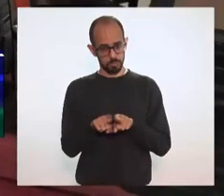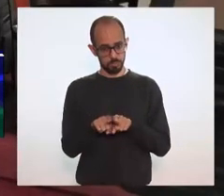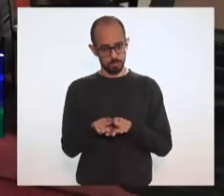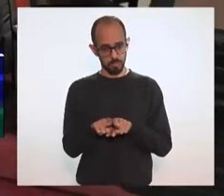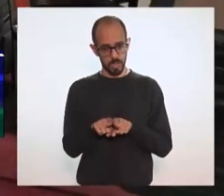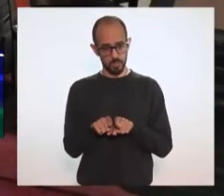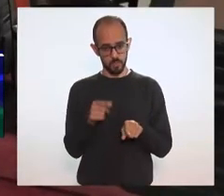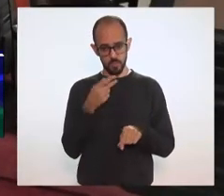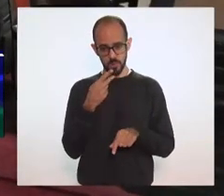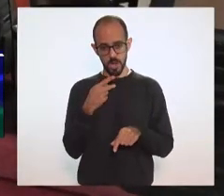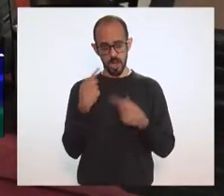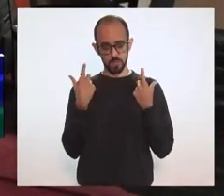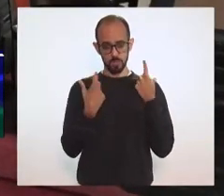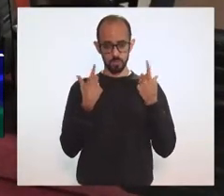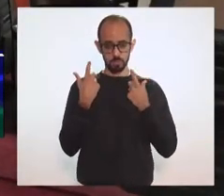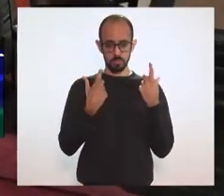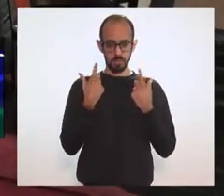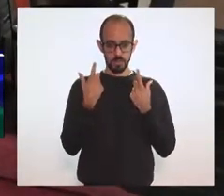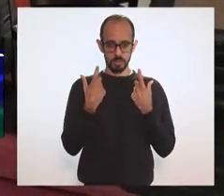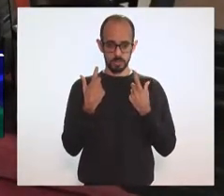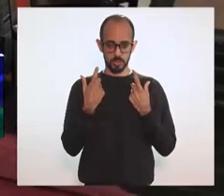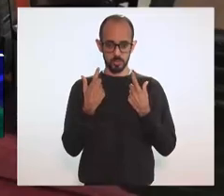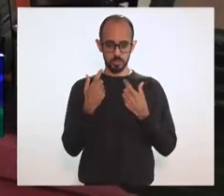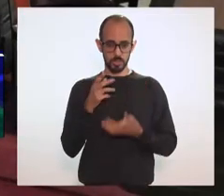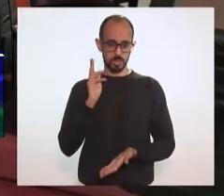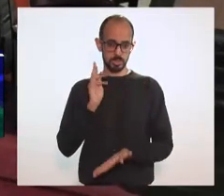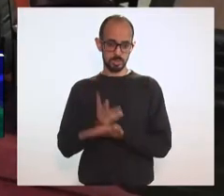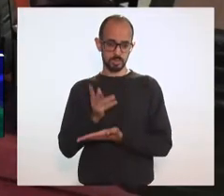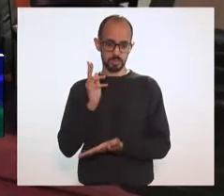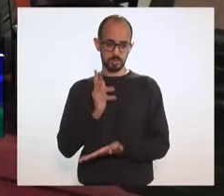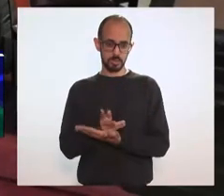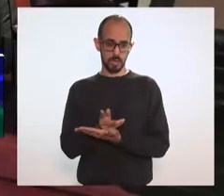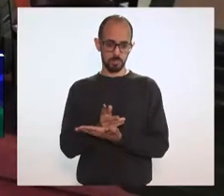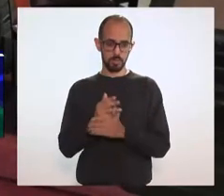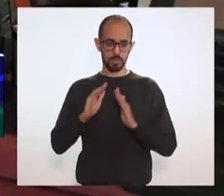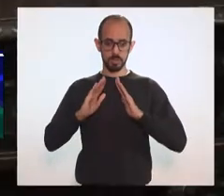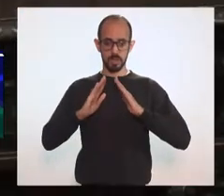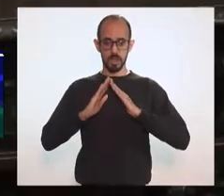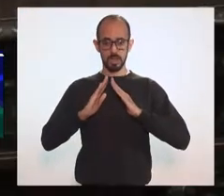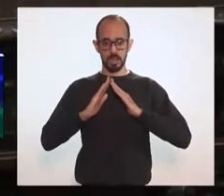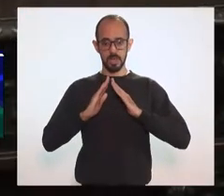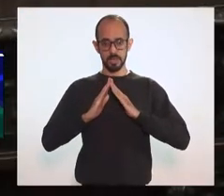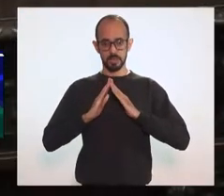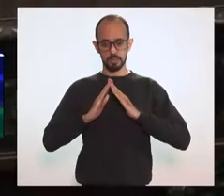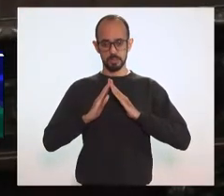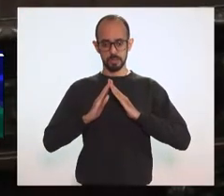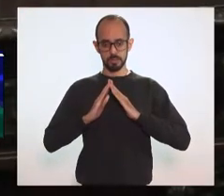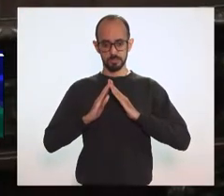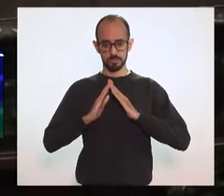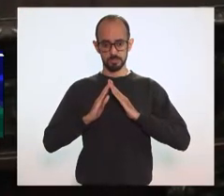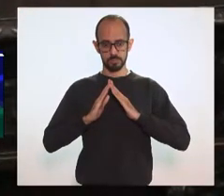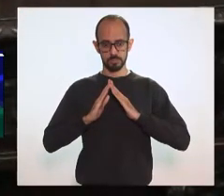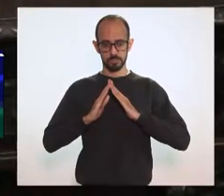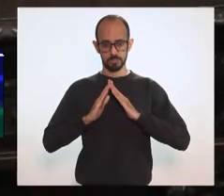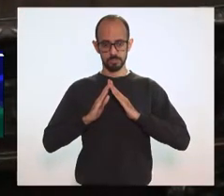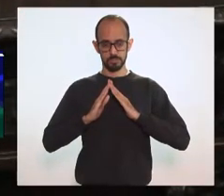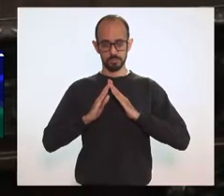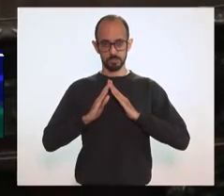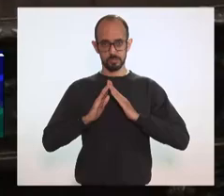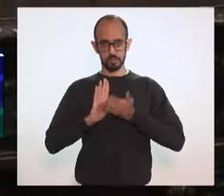preocupação que tem sido recorrente aqui na Casa, por parte de